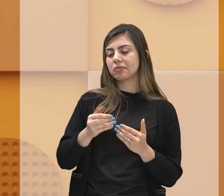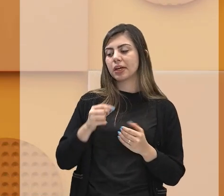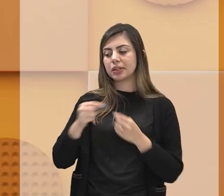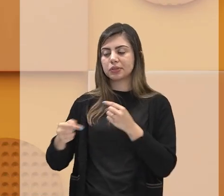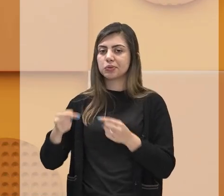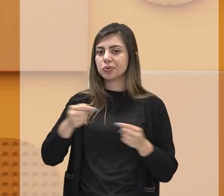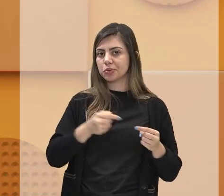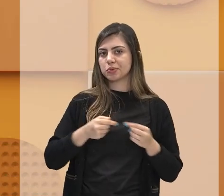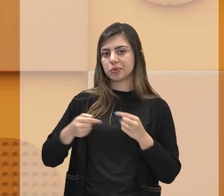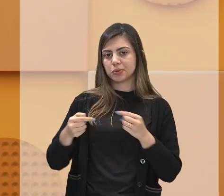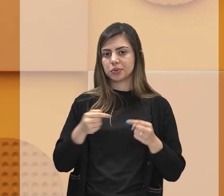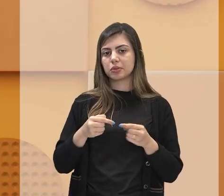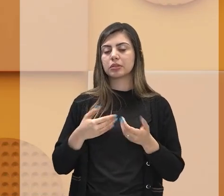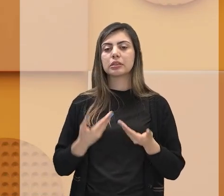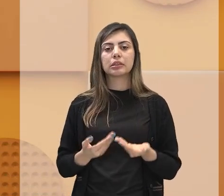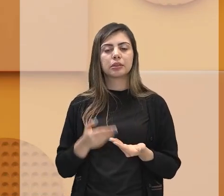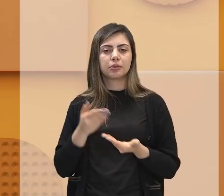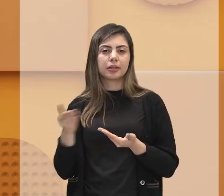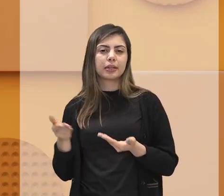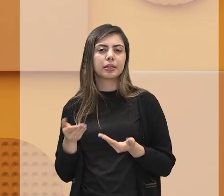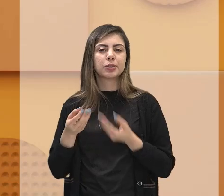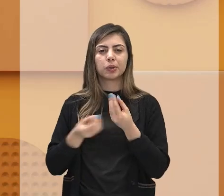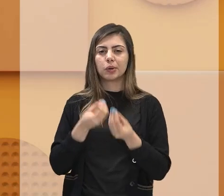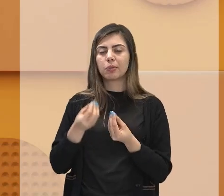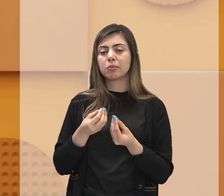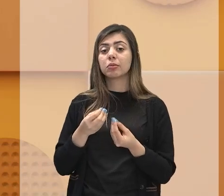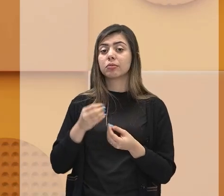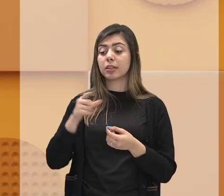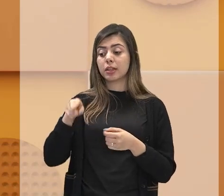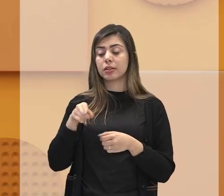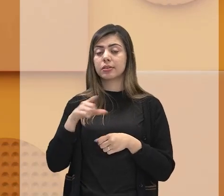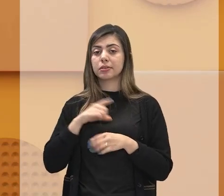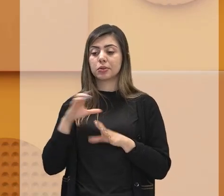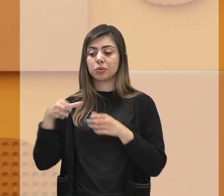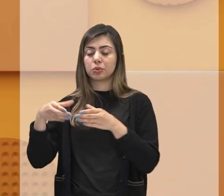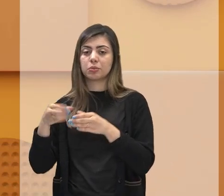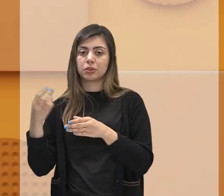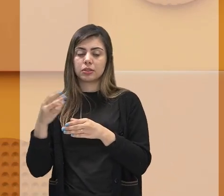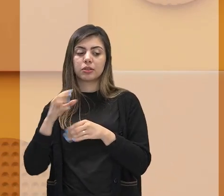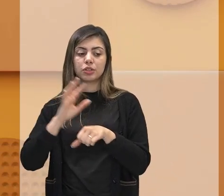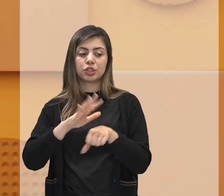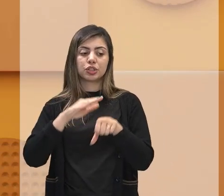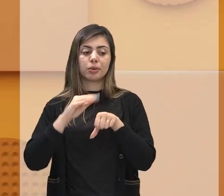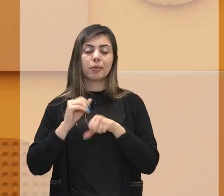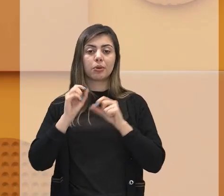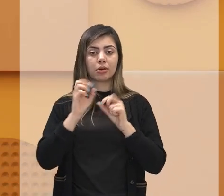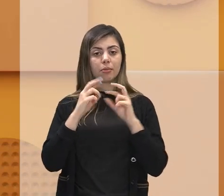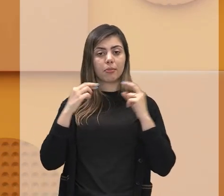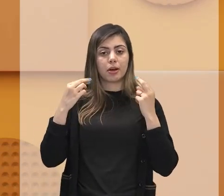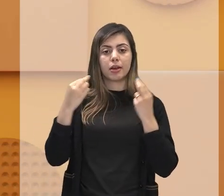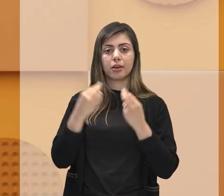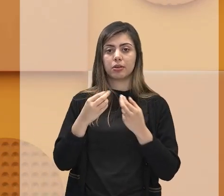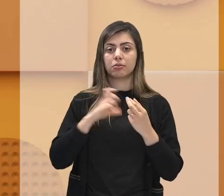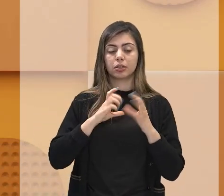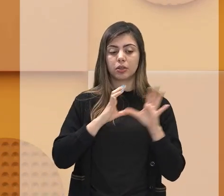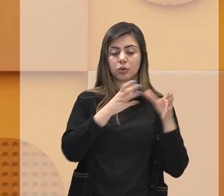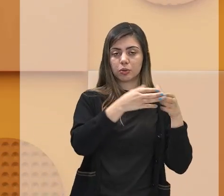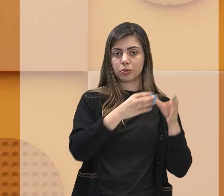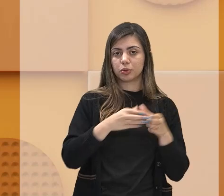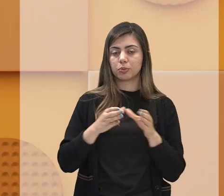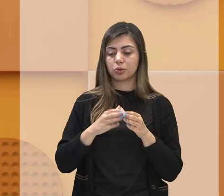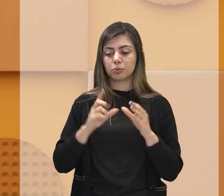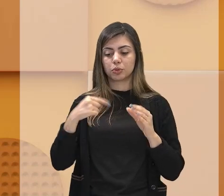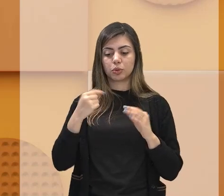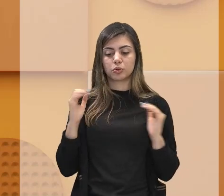onde se vai convocar uma reunião dos chamados Estados Gerais para que haja uma conversa sobre essa